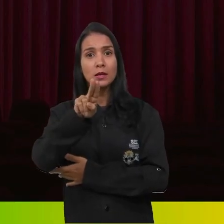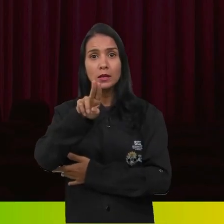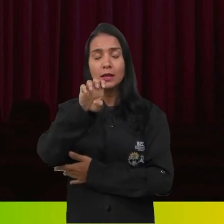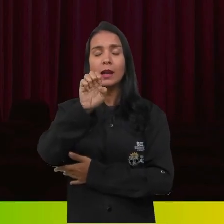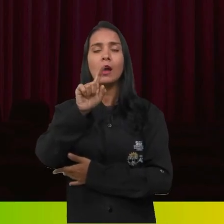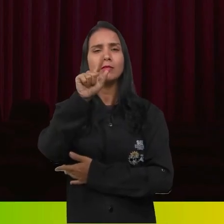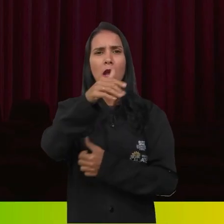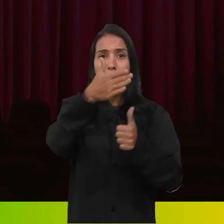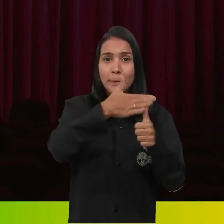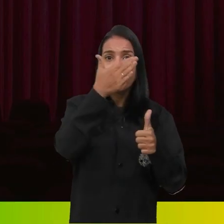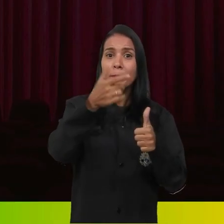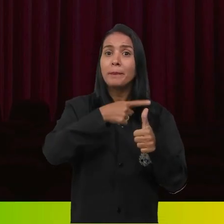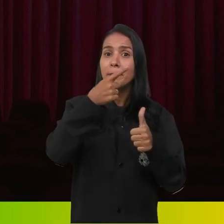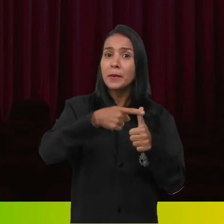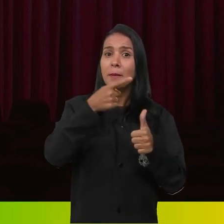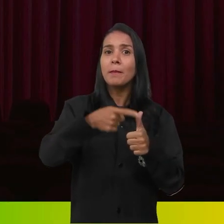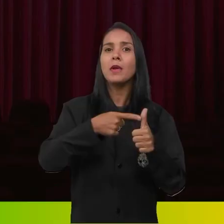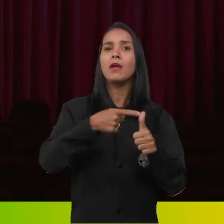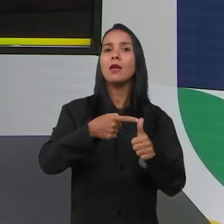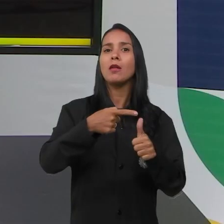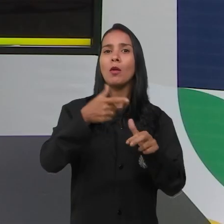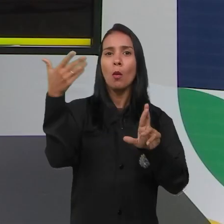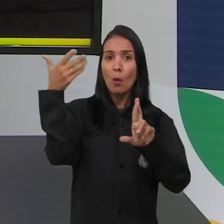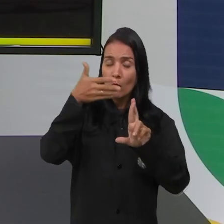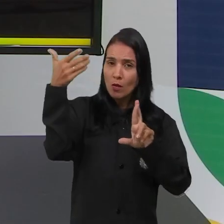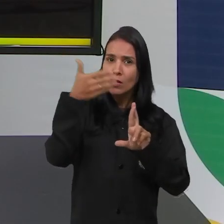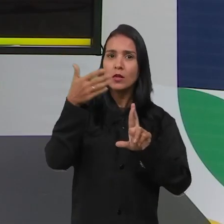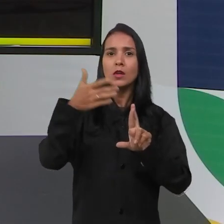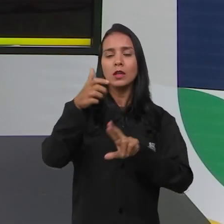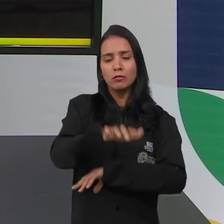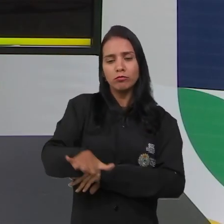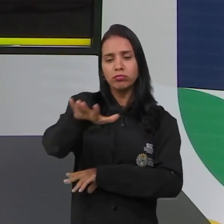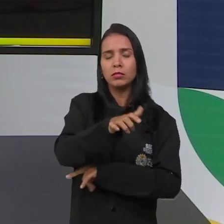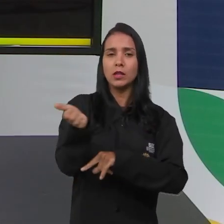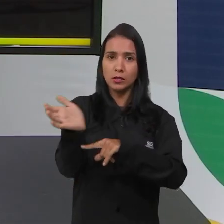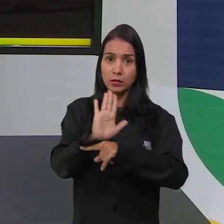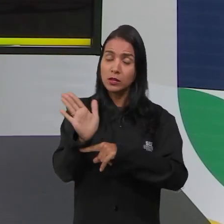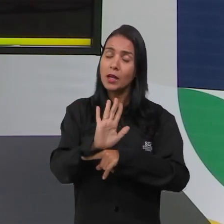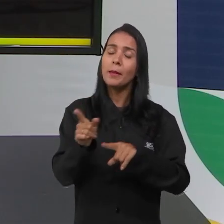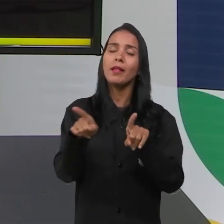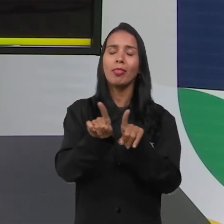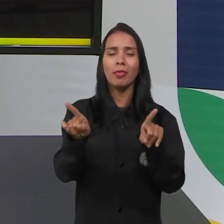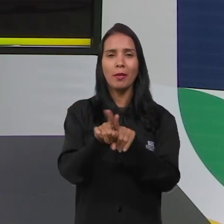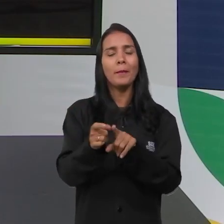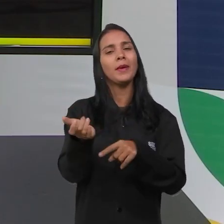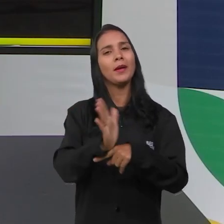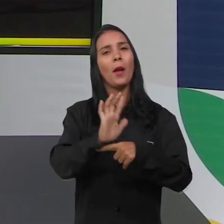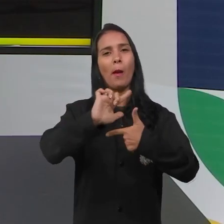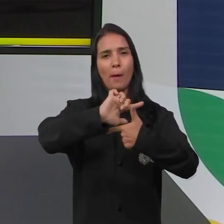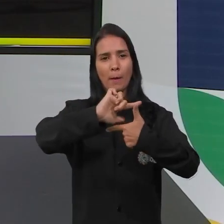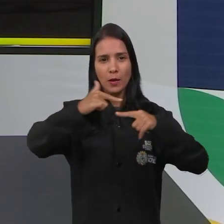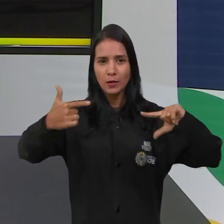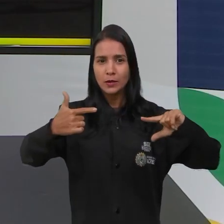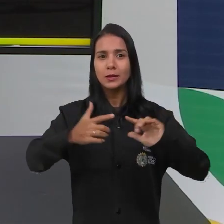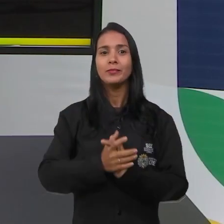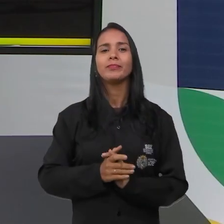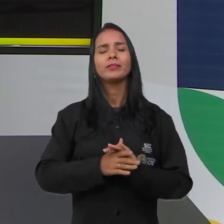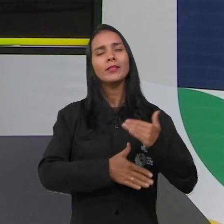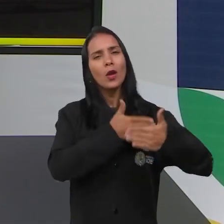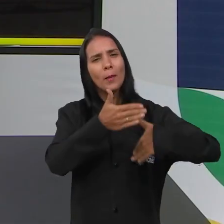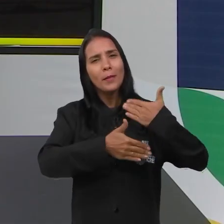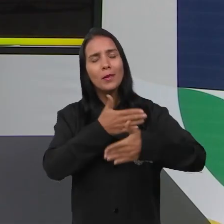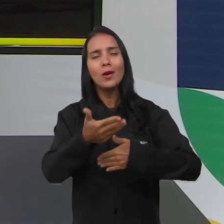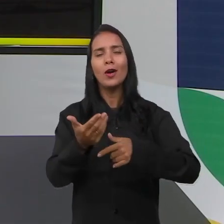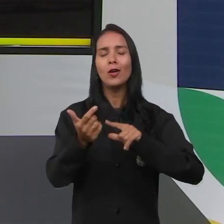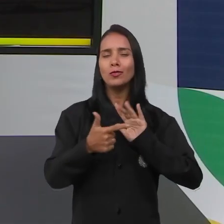do cinema no Brasil, e vamos falar também do cinema contemporâneo. Então é isso que a gente vai trazer aqui ao longo desse tempo que a